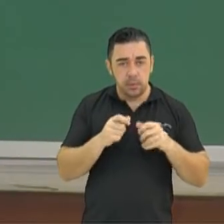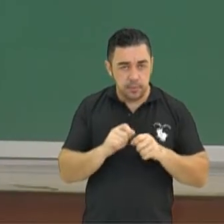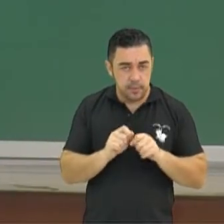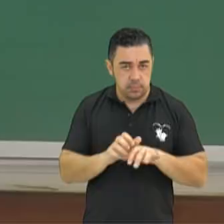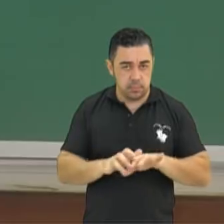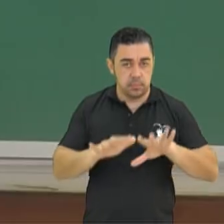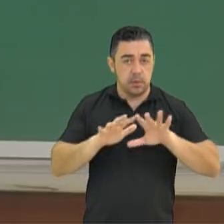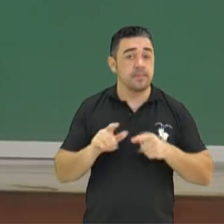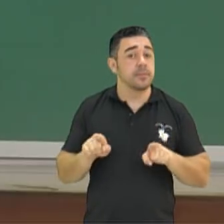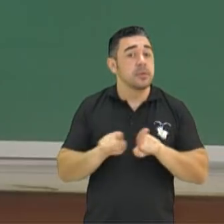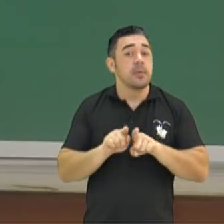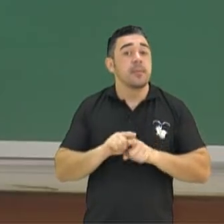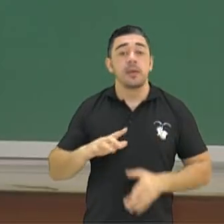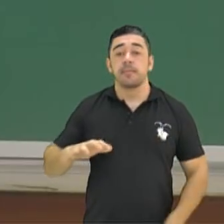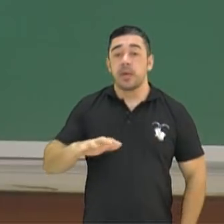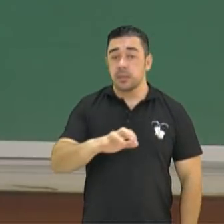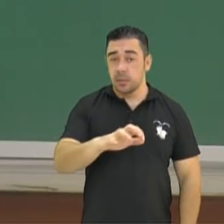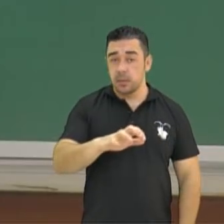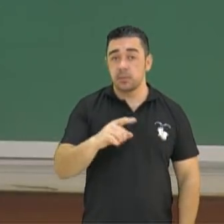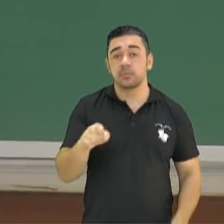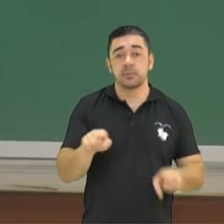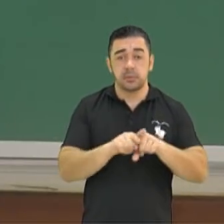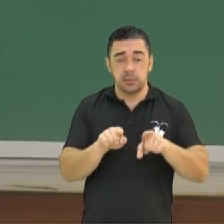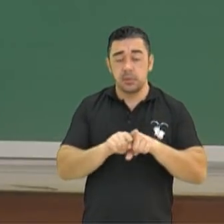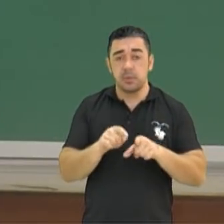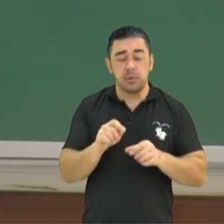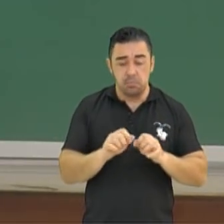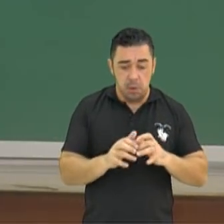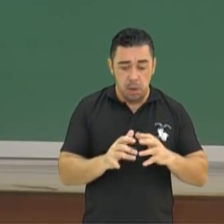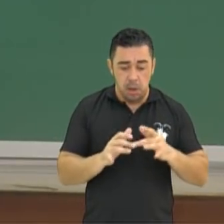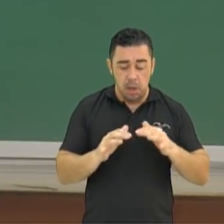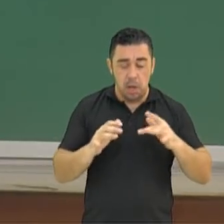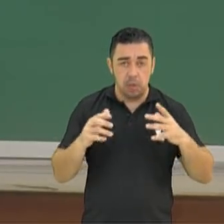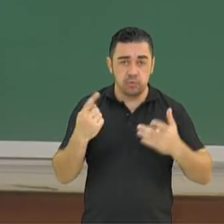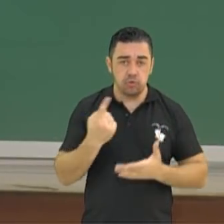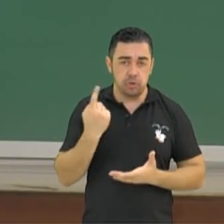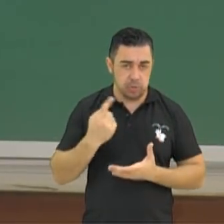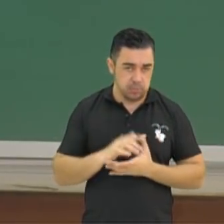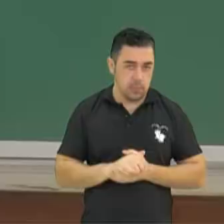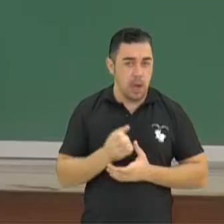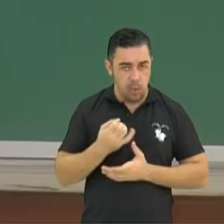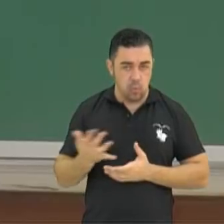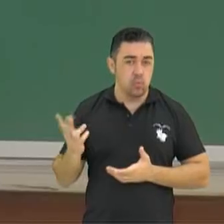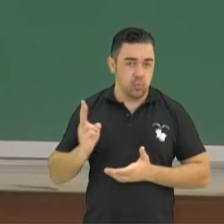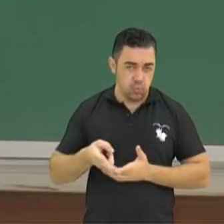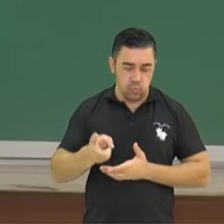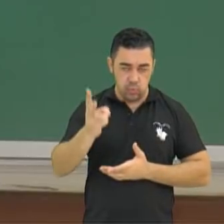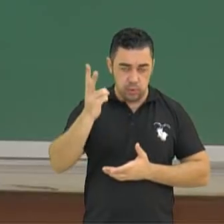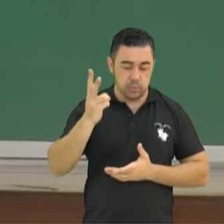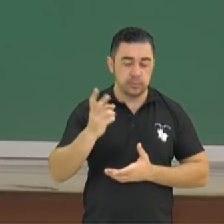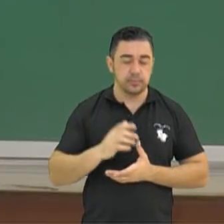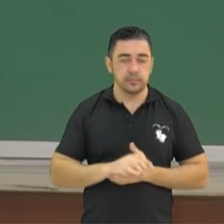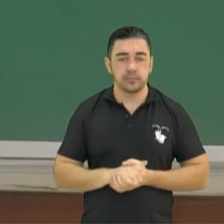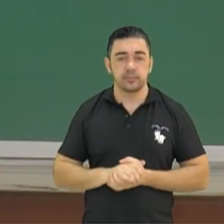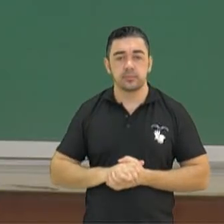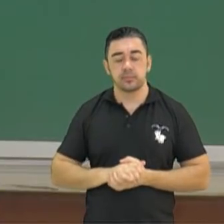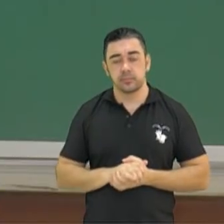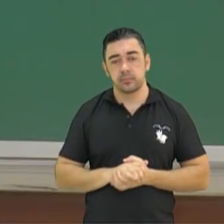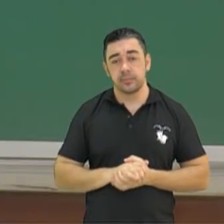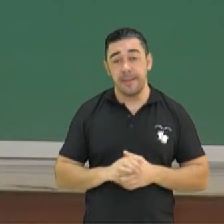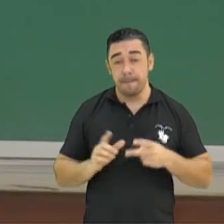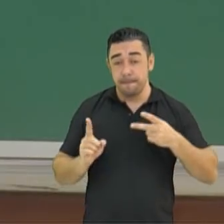gente viu que as bactérias faziam isso também, né? A reprodução assexuada. Então, alguns animais ainda conseguem manter a reprodução assexuada,